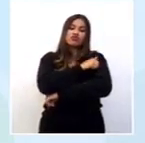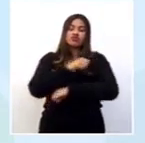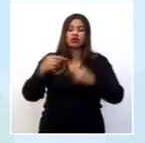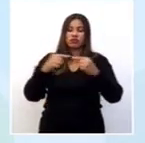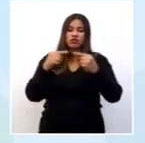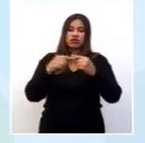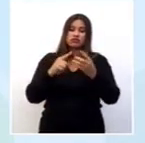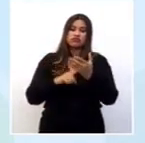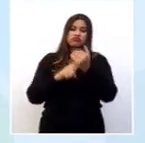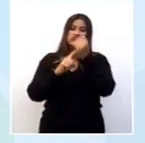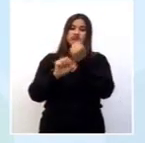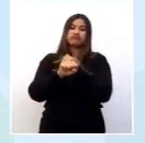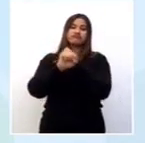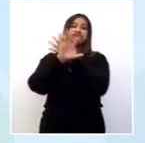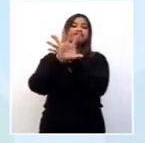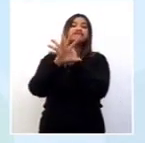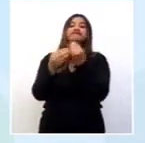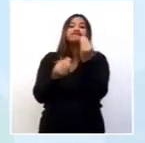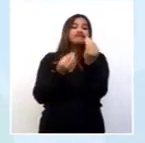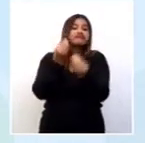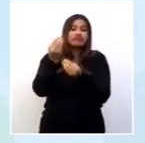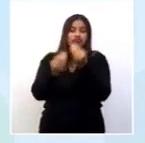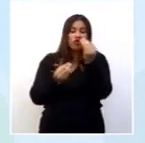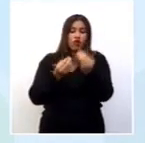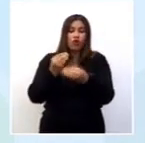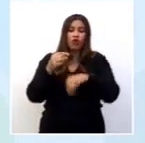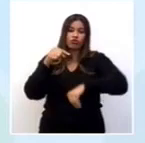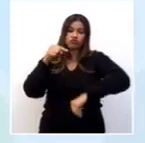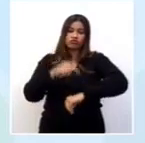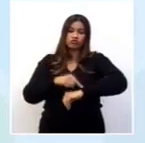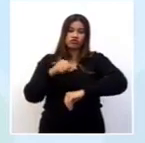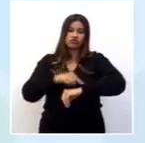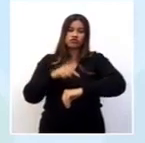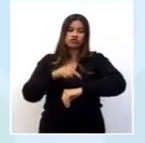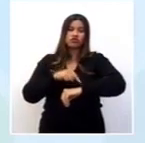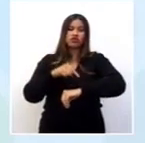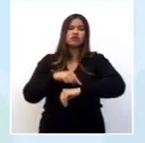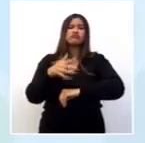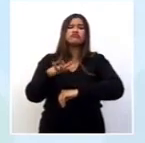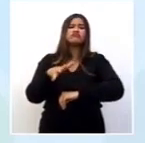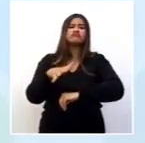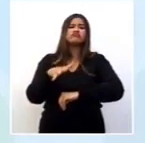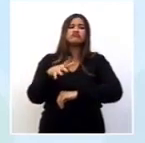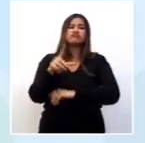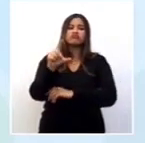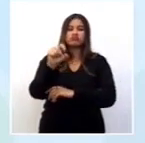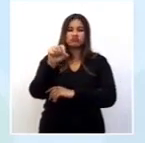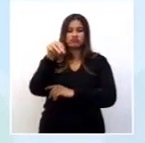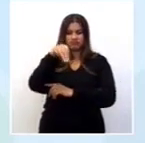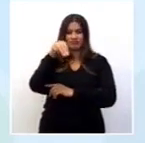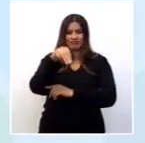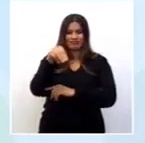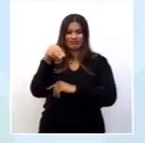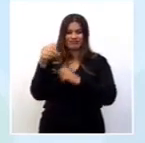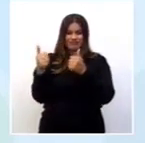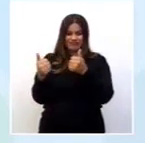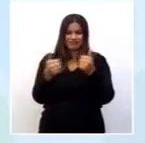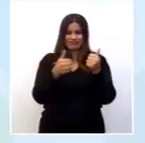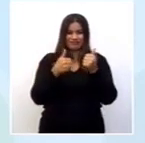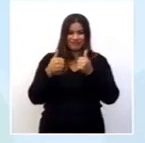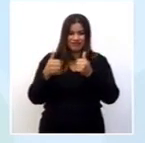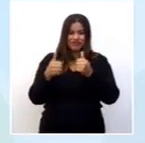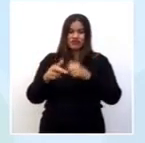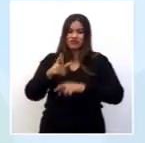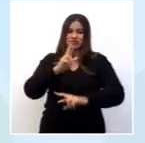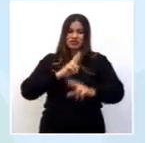tecnologia. Vocês terão quantos minutos agora, Lê? 10 minutos. 10 minutos. Vocês terão